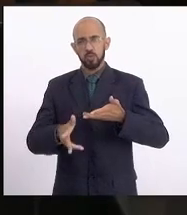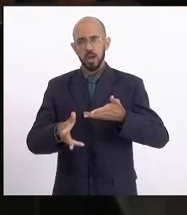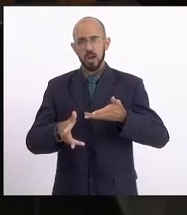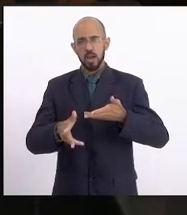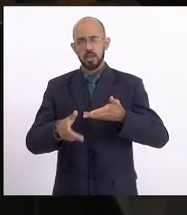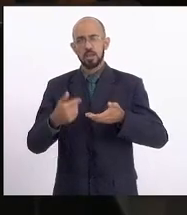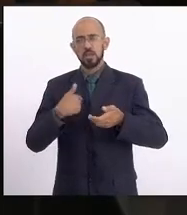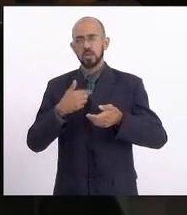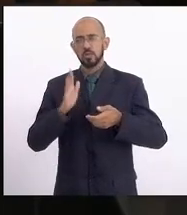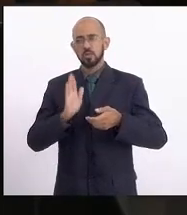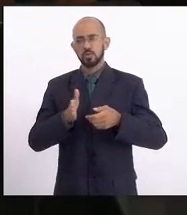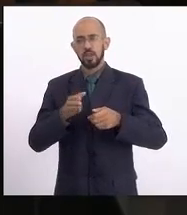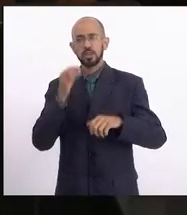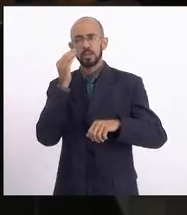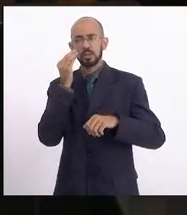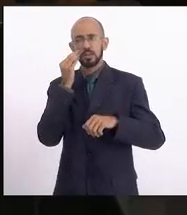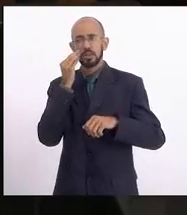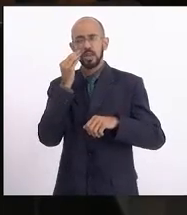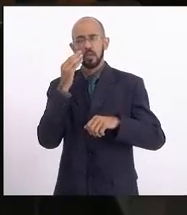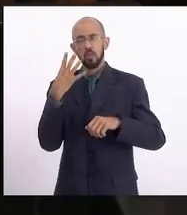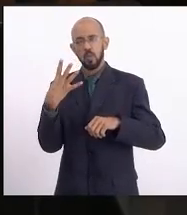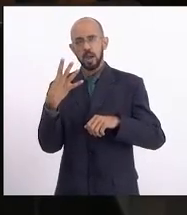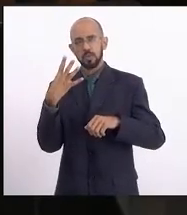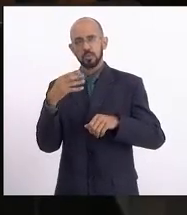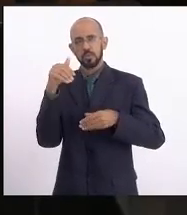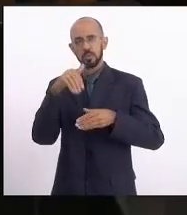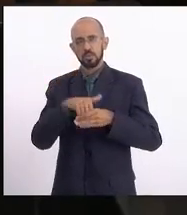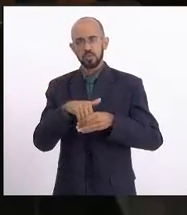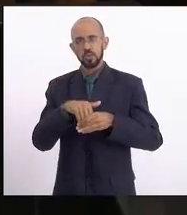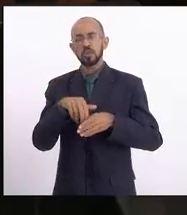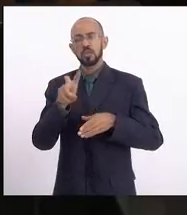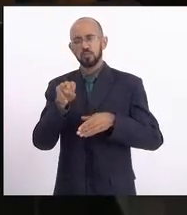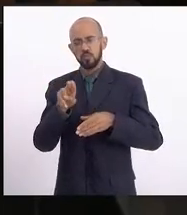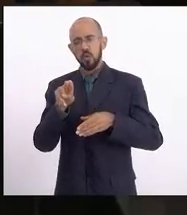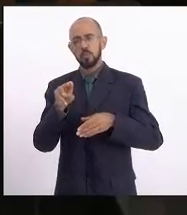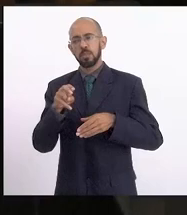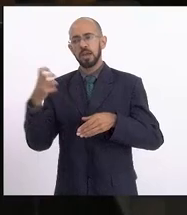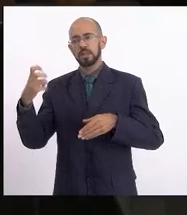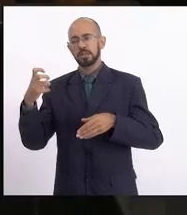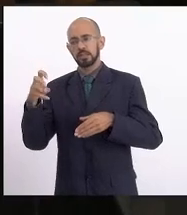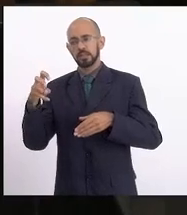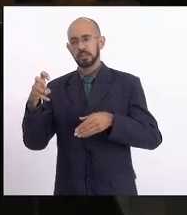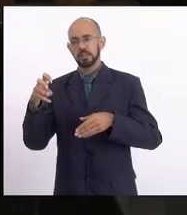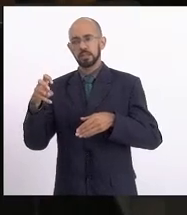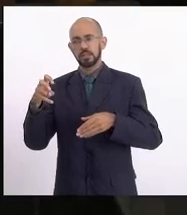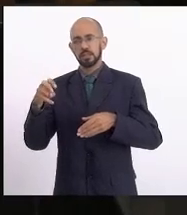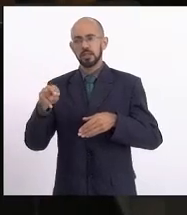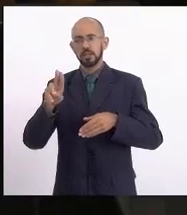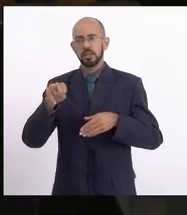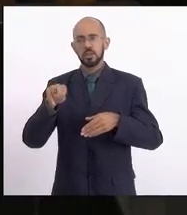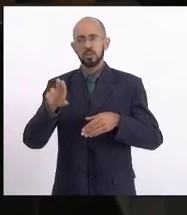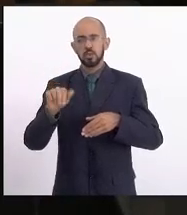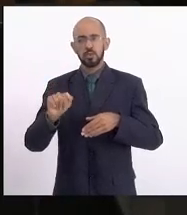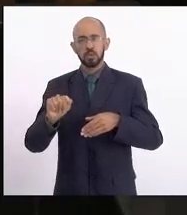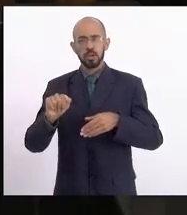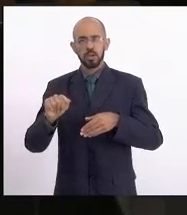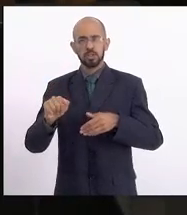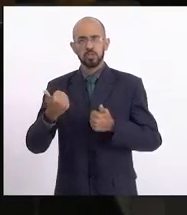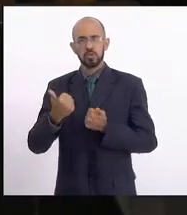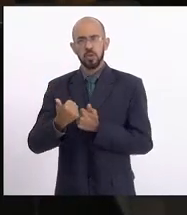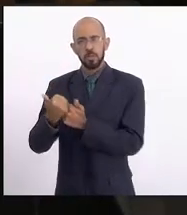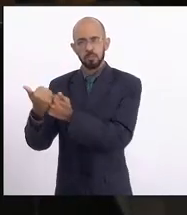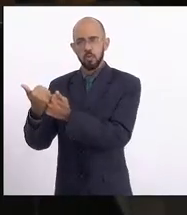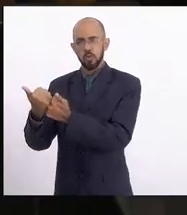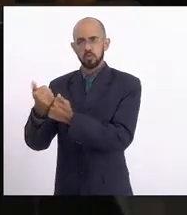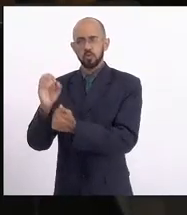4 eleições, vou para a 5ª, Tia Ju. Sempre sem o apoio de nenhum prefeito, mas sempre